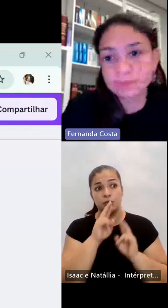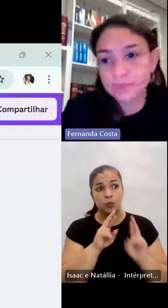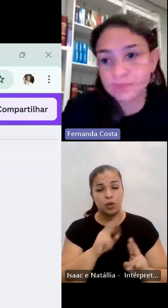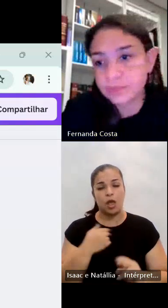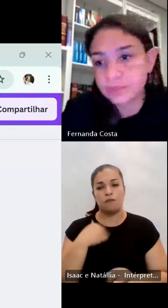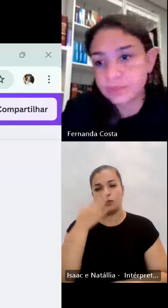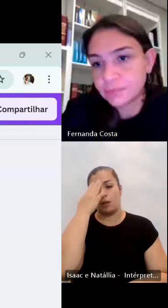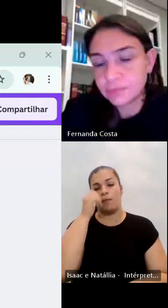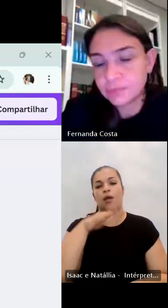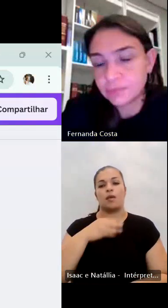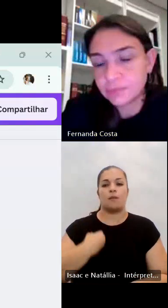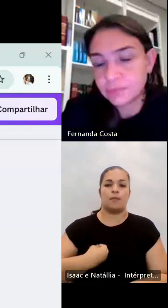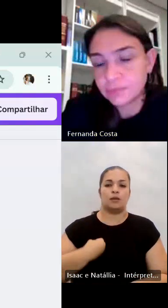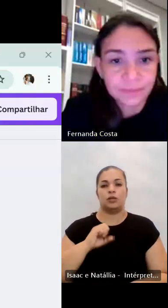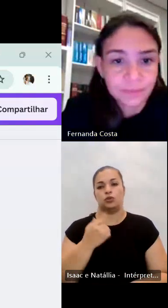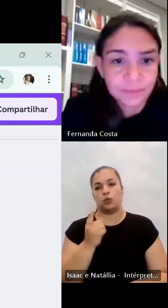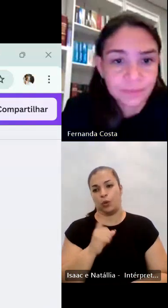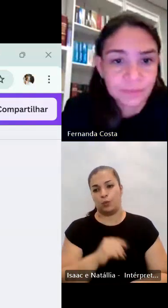tá?